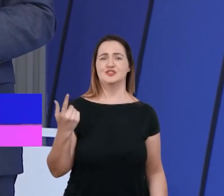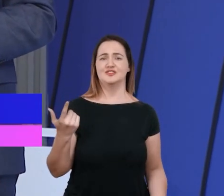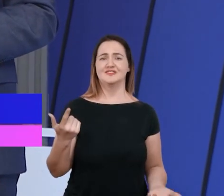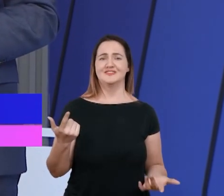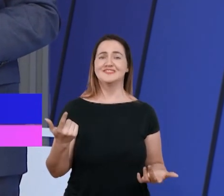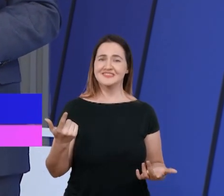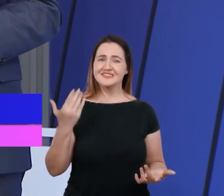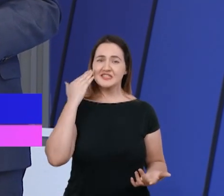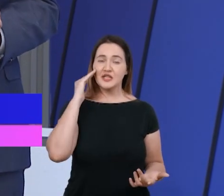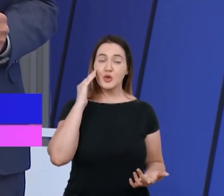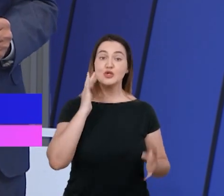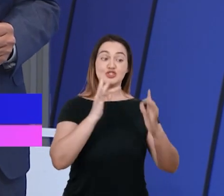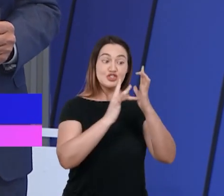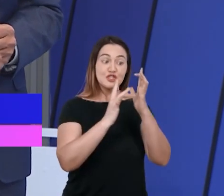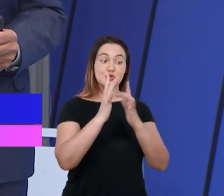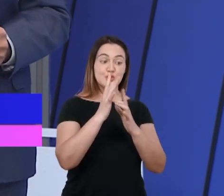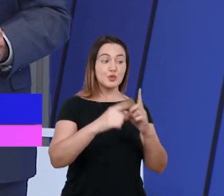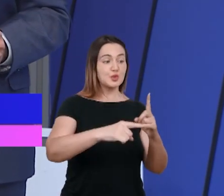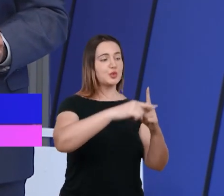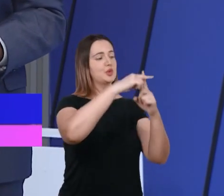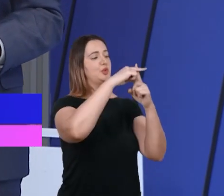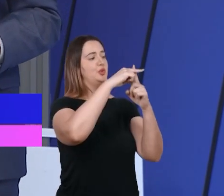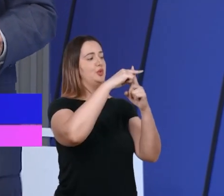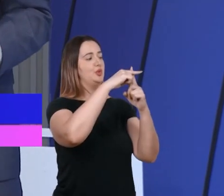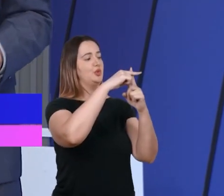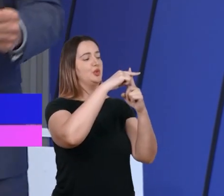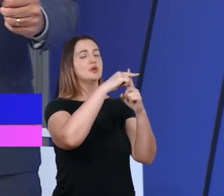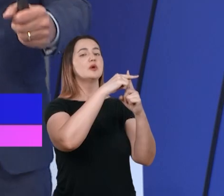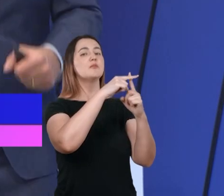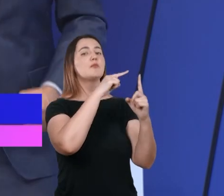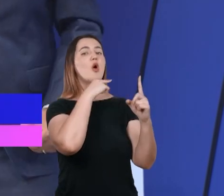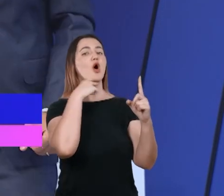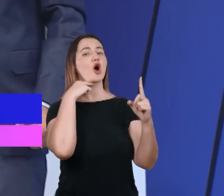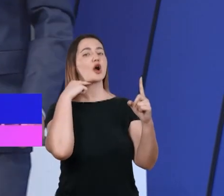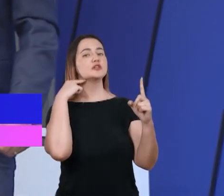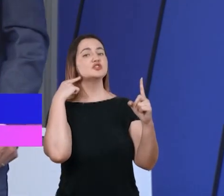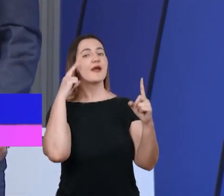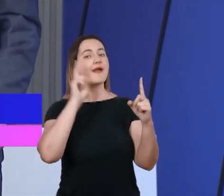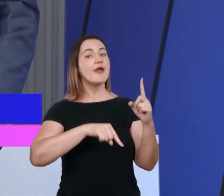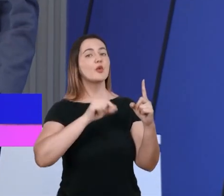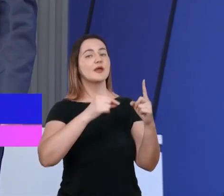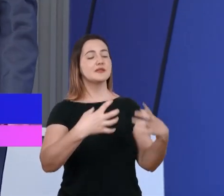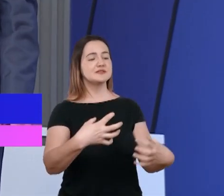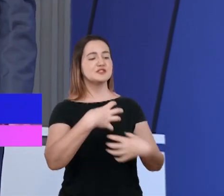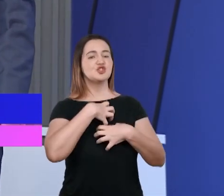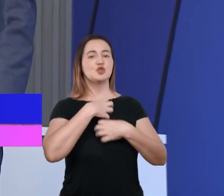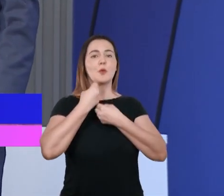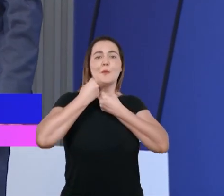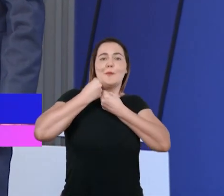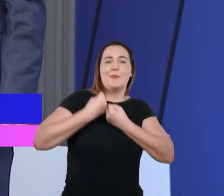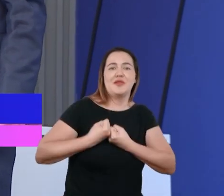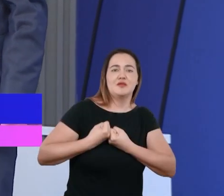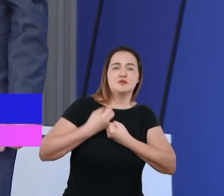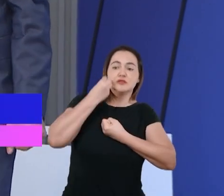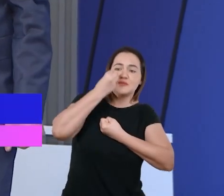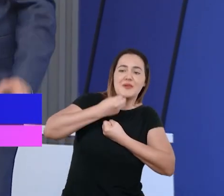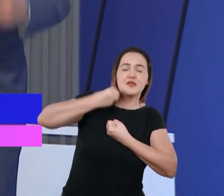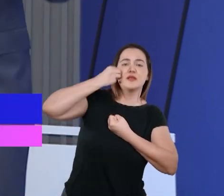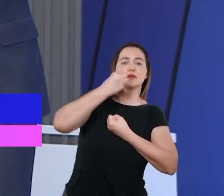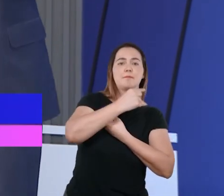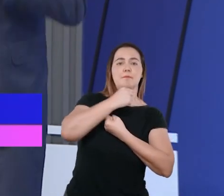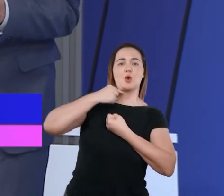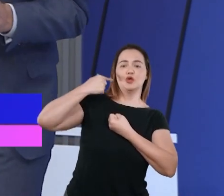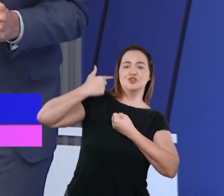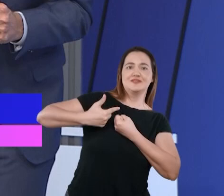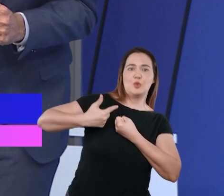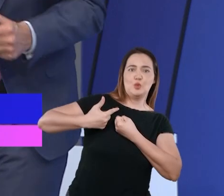cruz, Jesus marchou para o inferno porque Ele estava enfrentando as consequências finais do pecado,